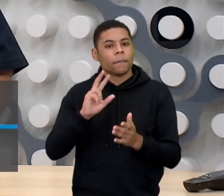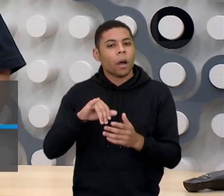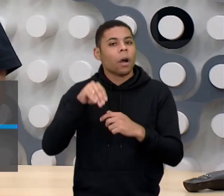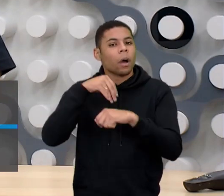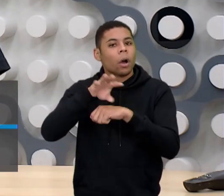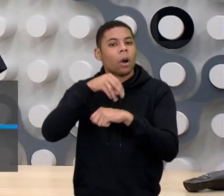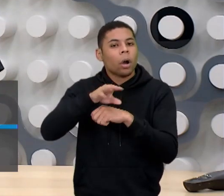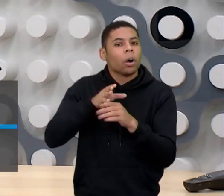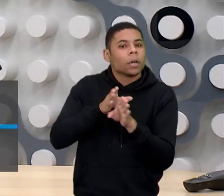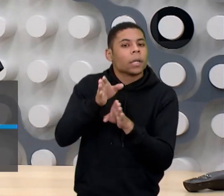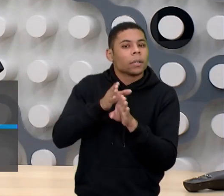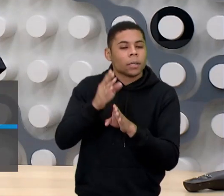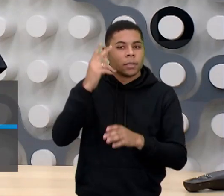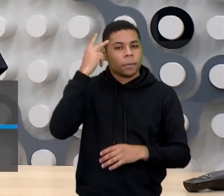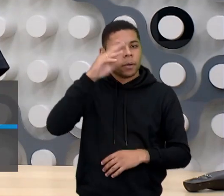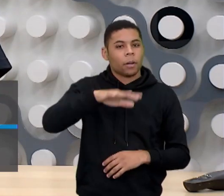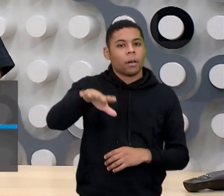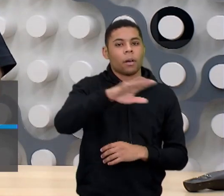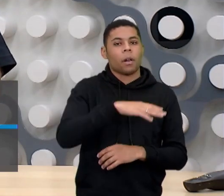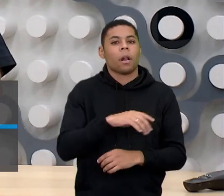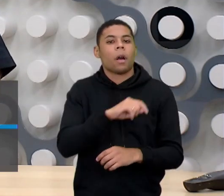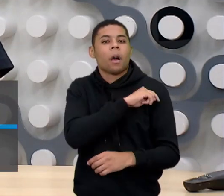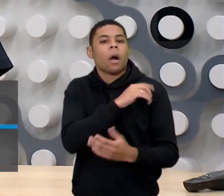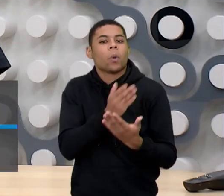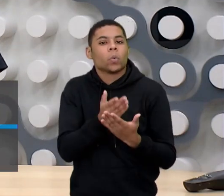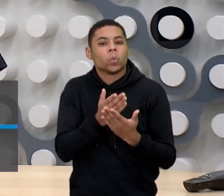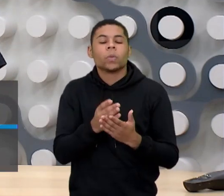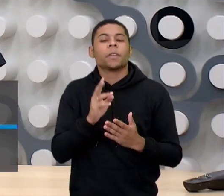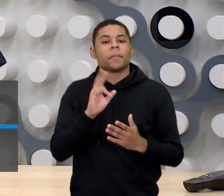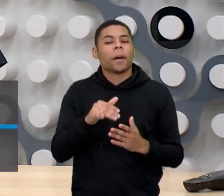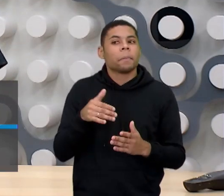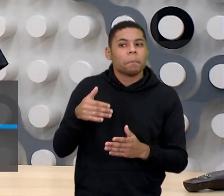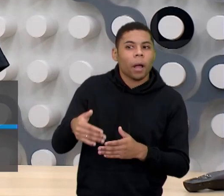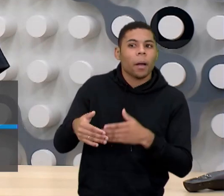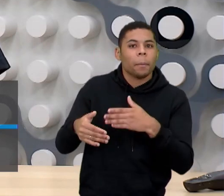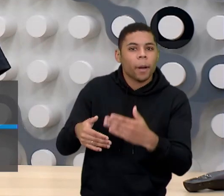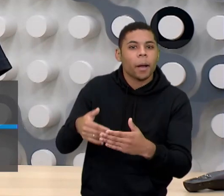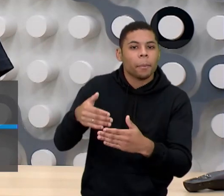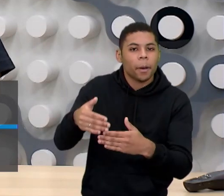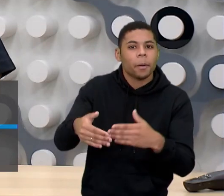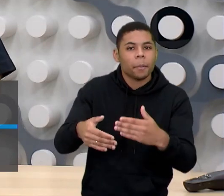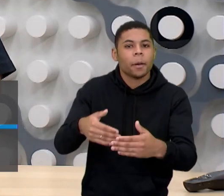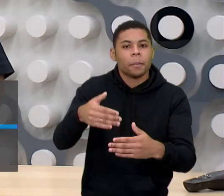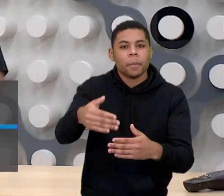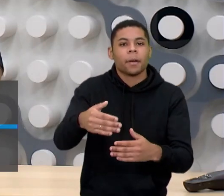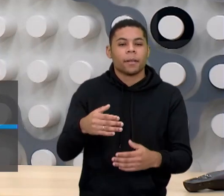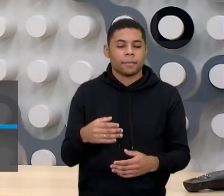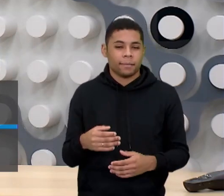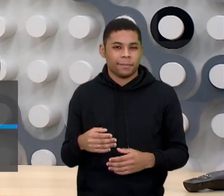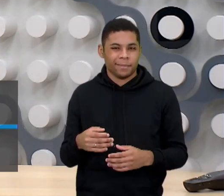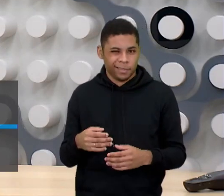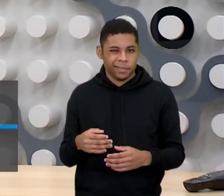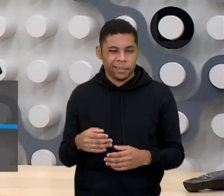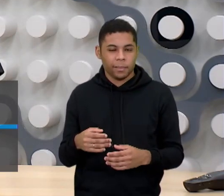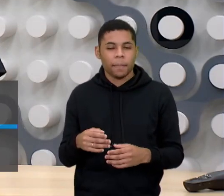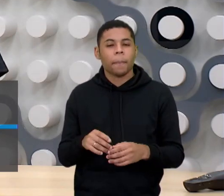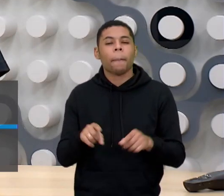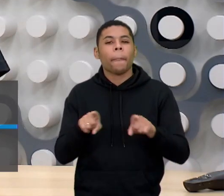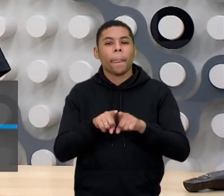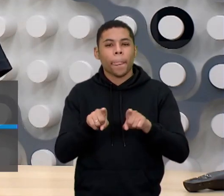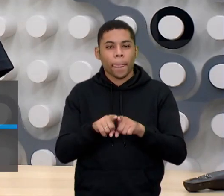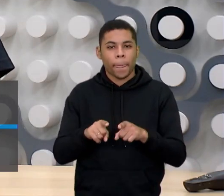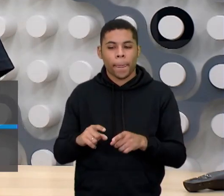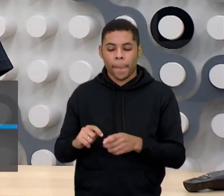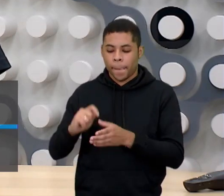orientação para os alunos aí do processo que vai seguir aí, né, na atividade 2, como aconteceu aí com